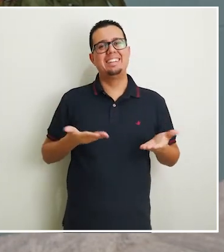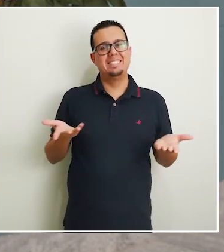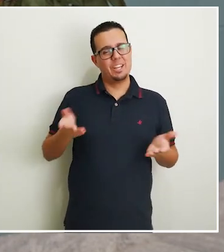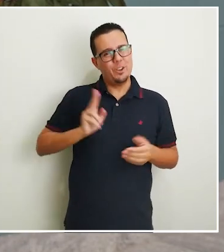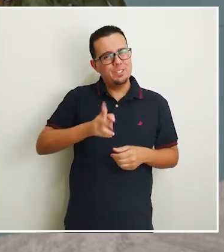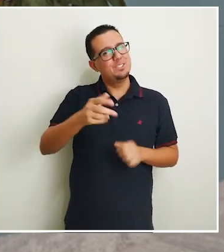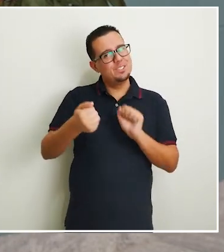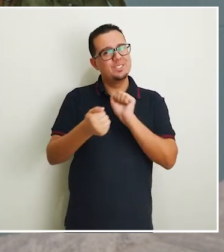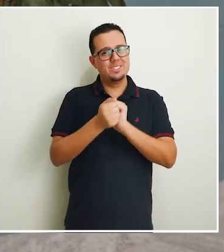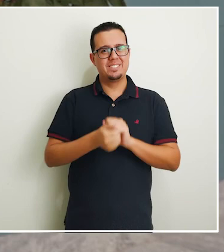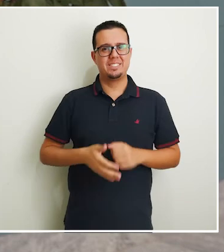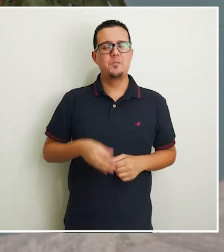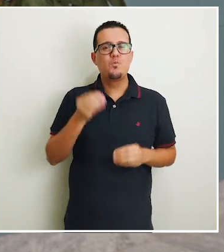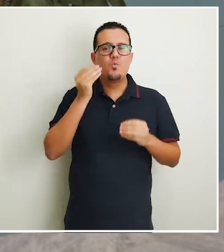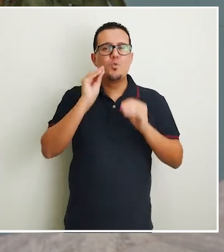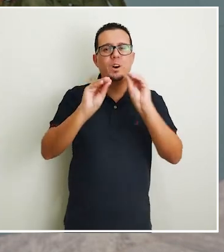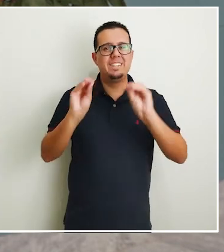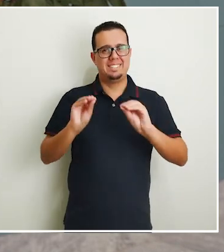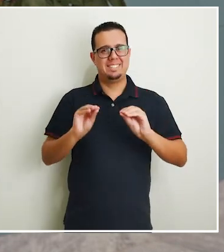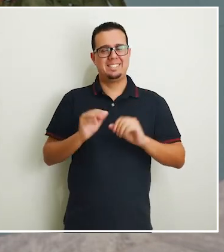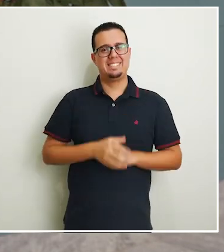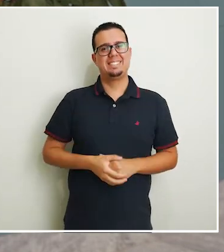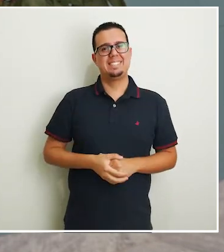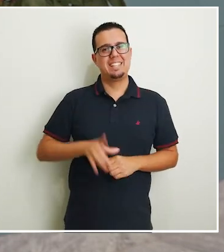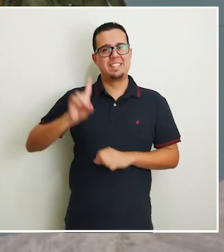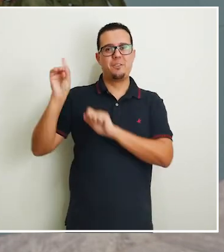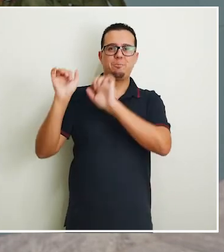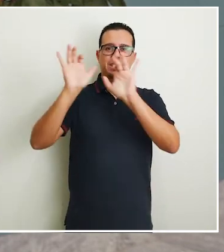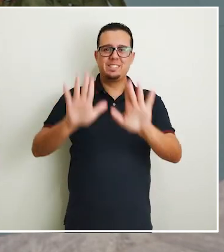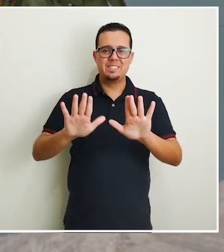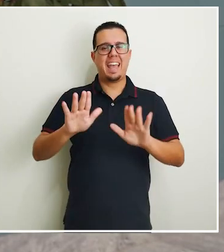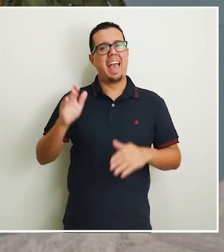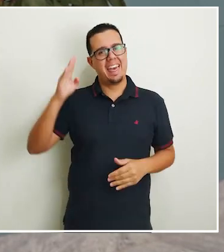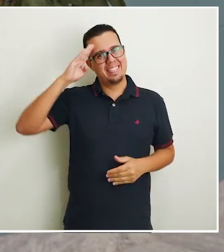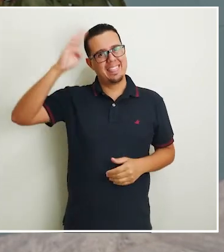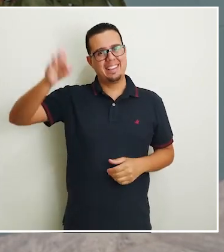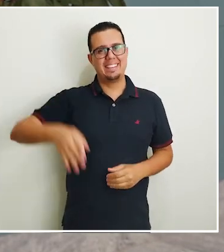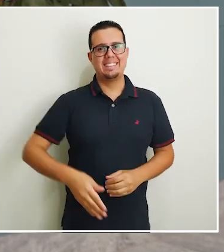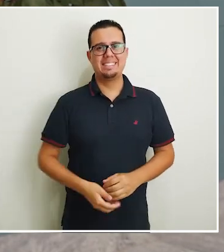fique com a gente. Um beijo grande para você e Deus te abençoe. Até mais.